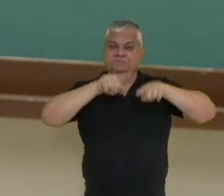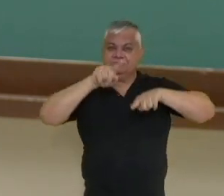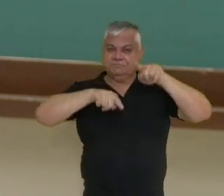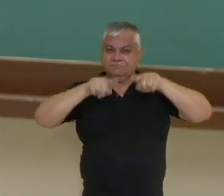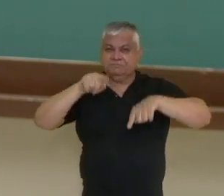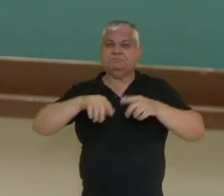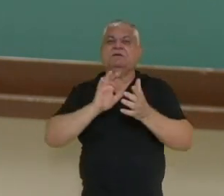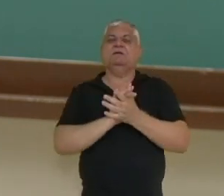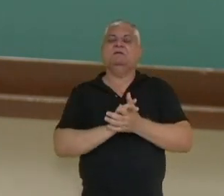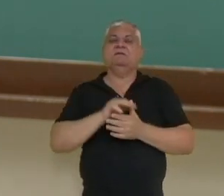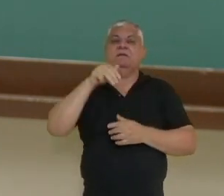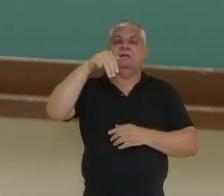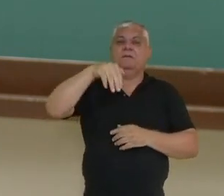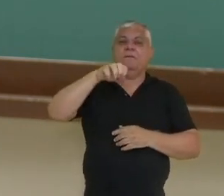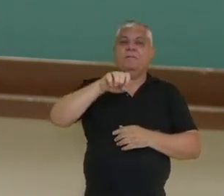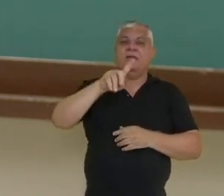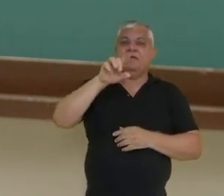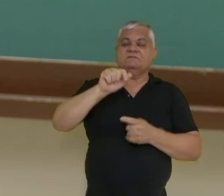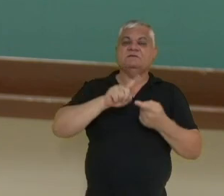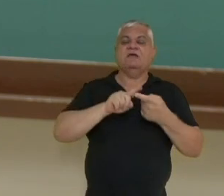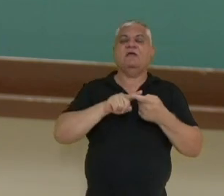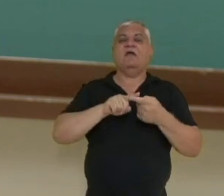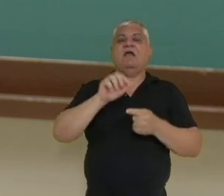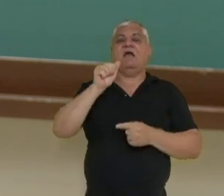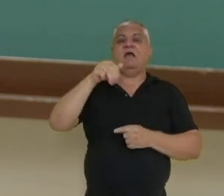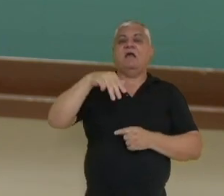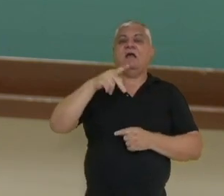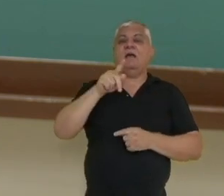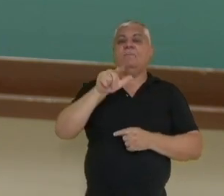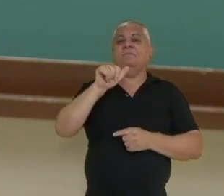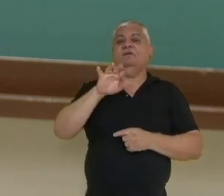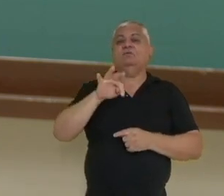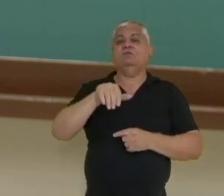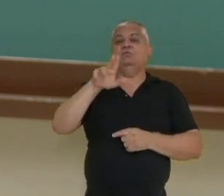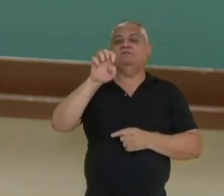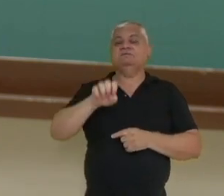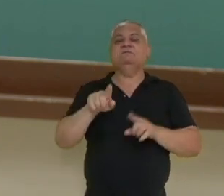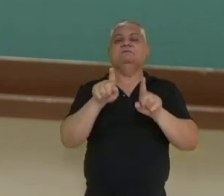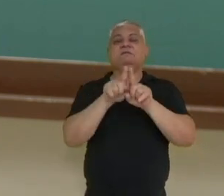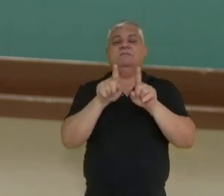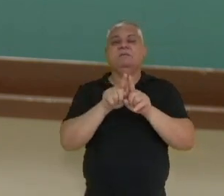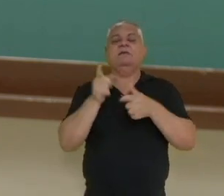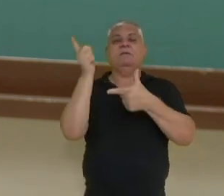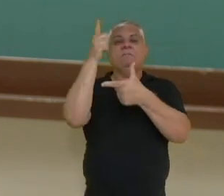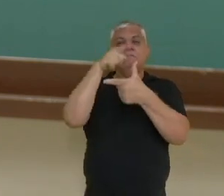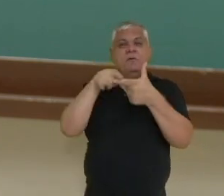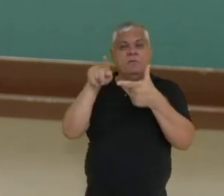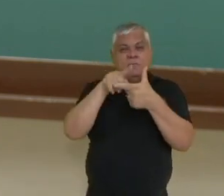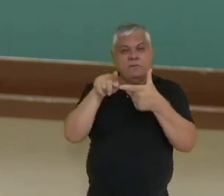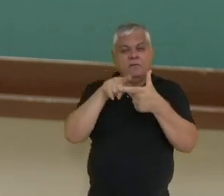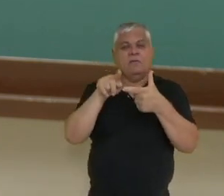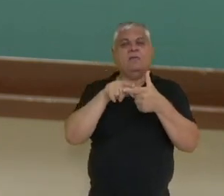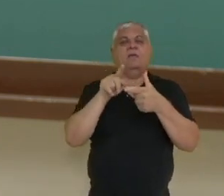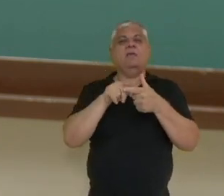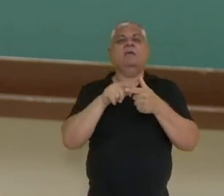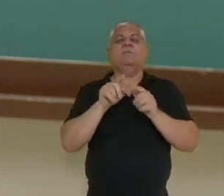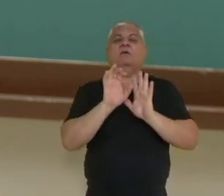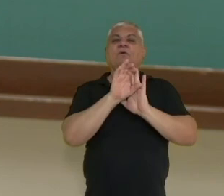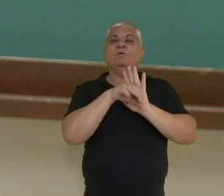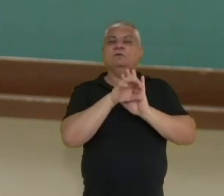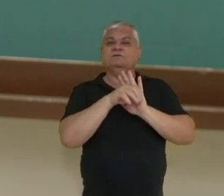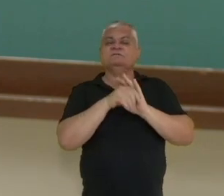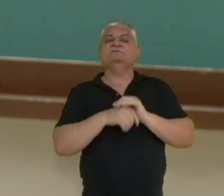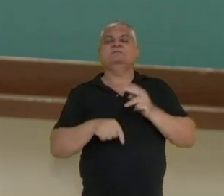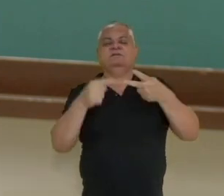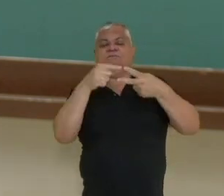estatísticas, envolvendo média e amplitude, e ainda resolvemos problemas envolvendo o conceito de